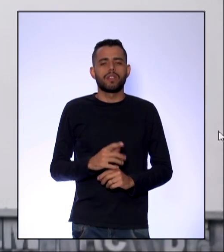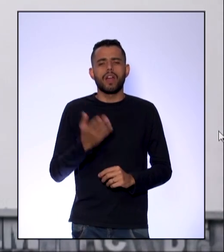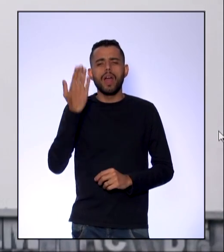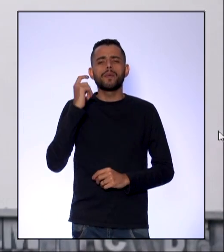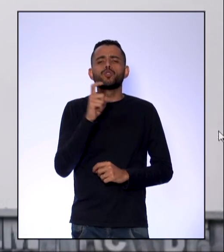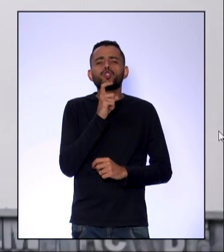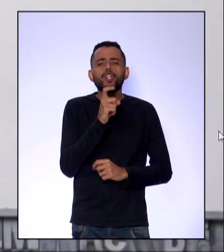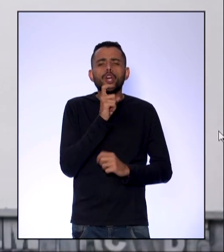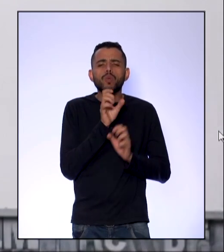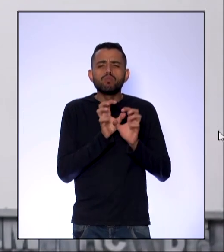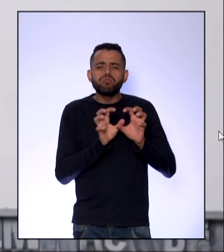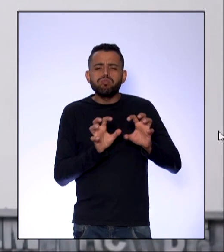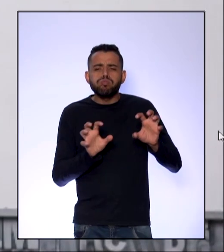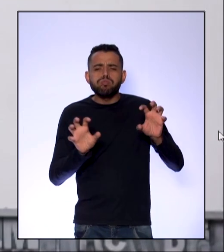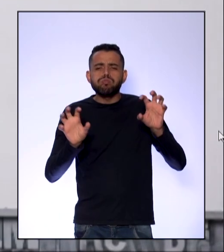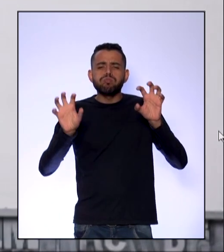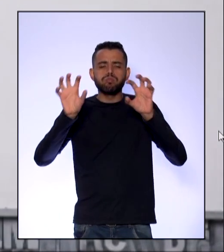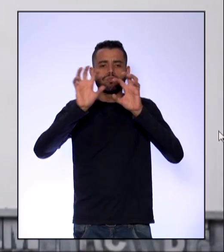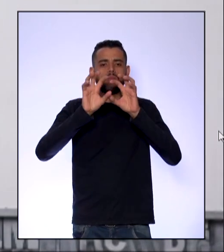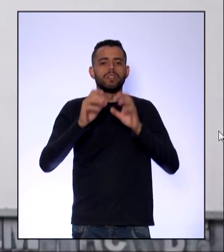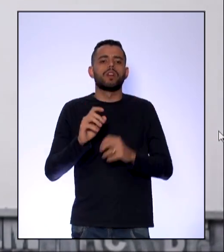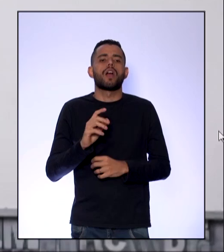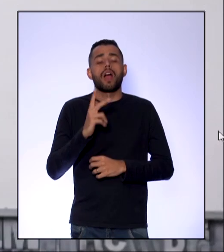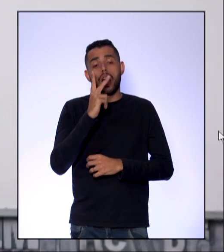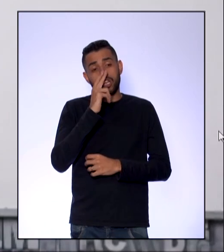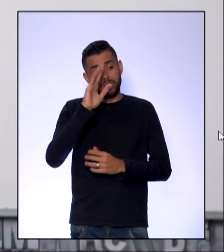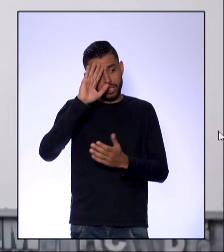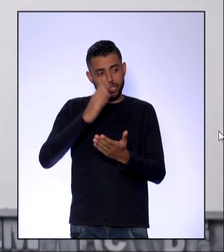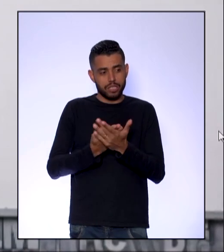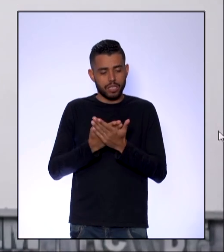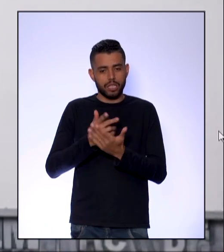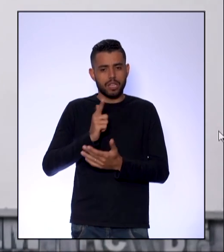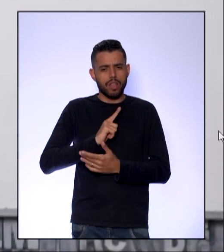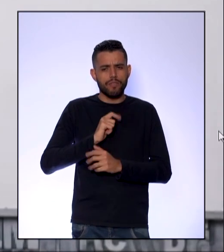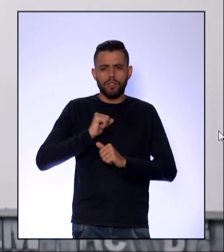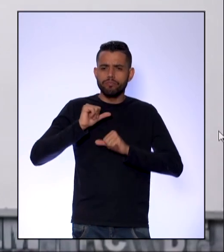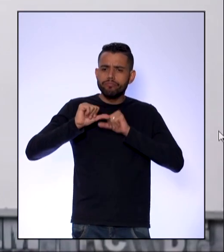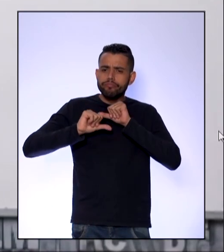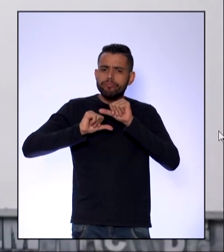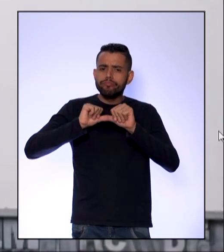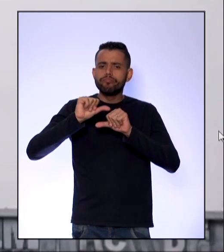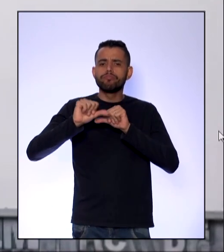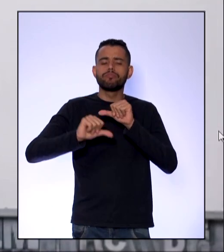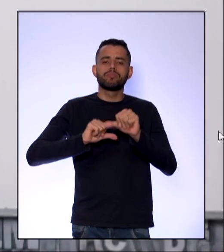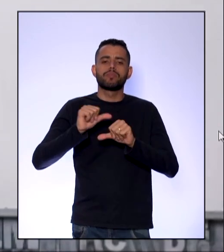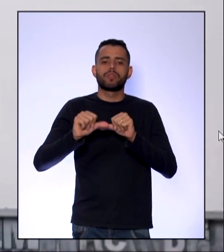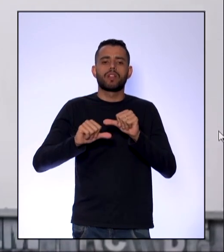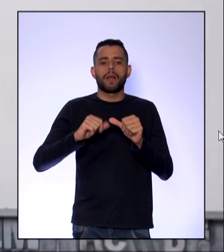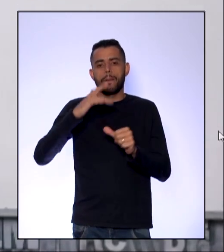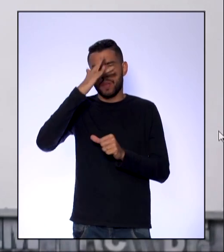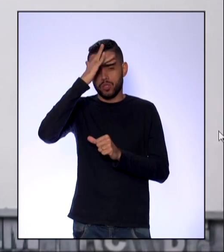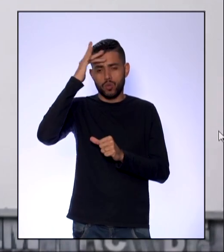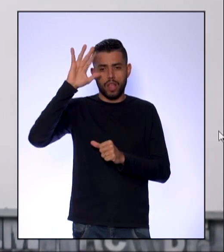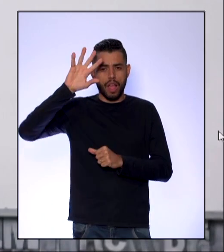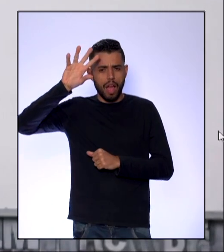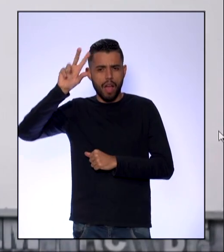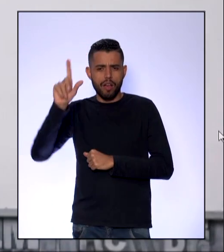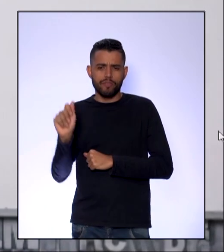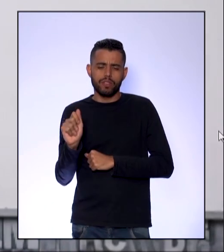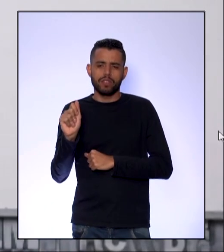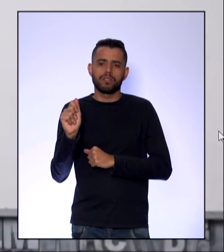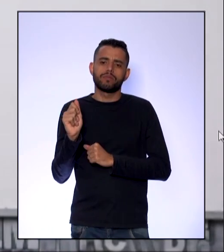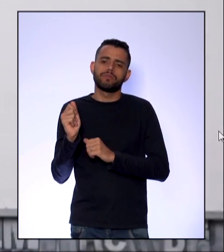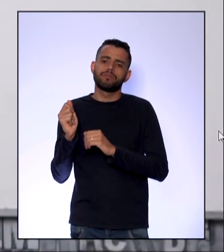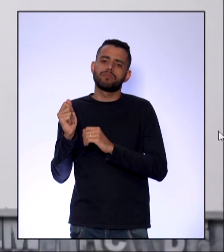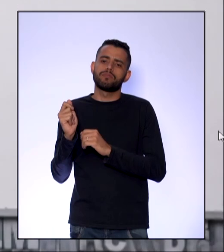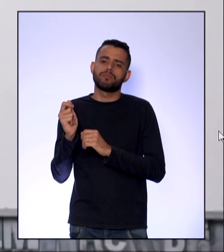que ocorre a passagem, ocorre a transição, a saída do indivíduo da África, passando pela